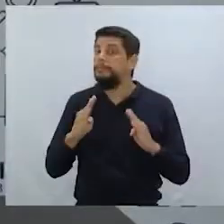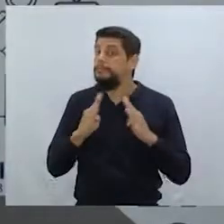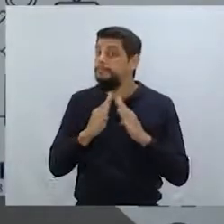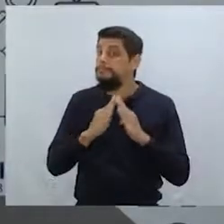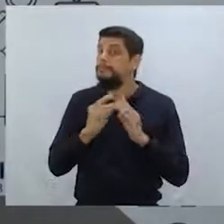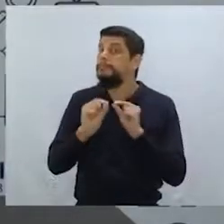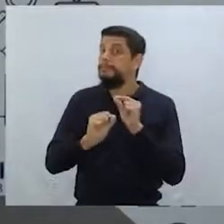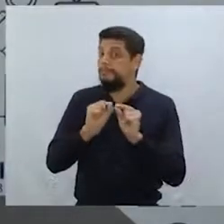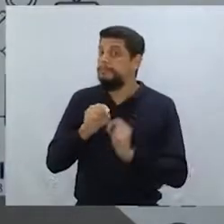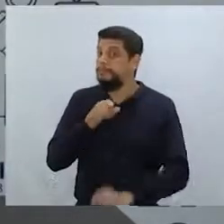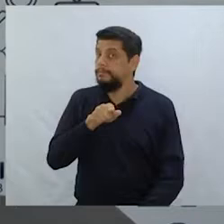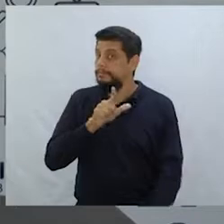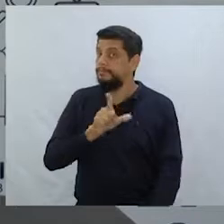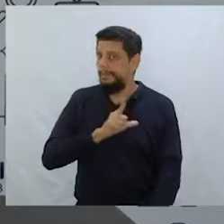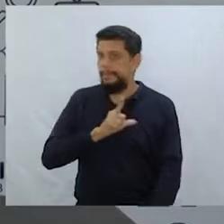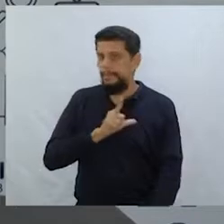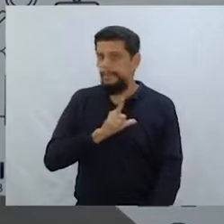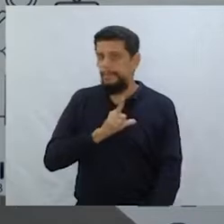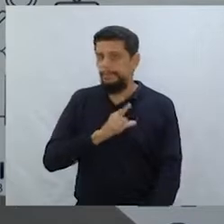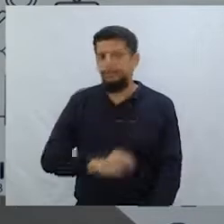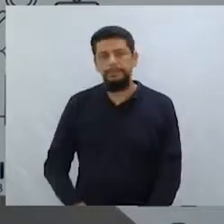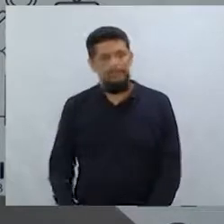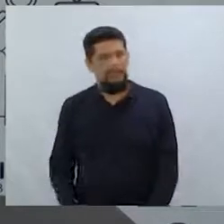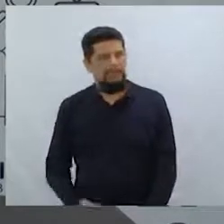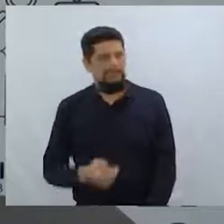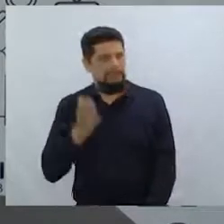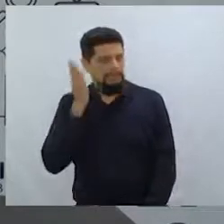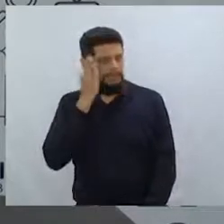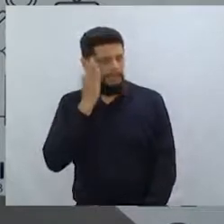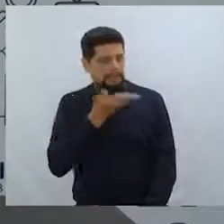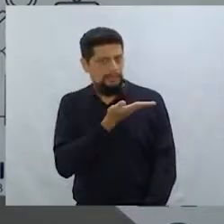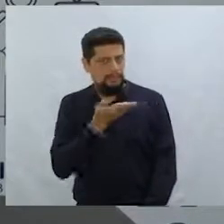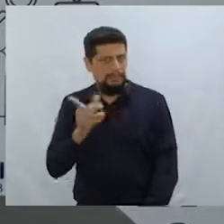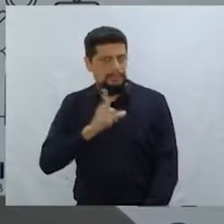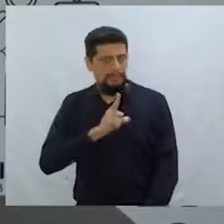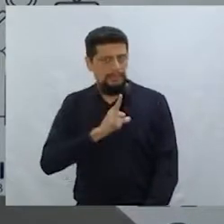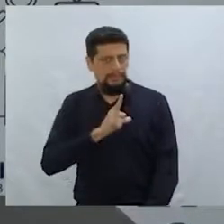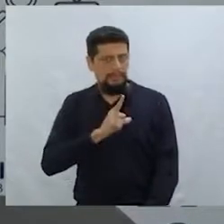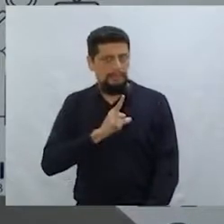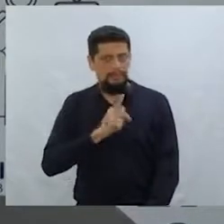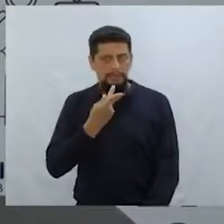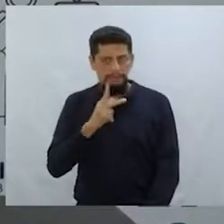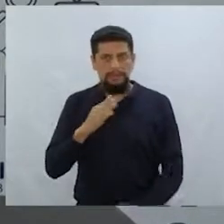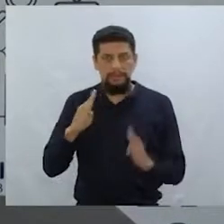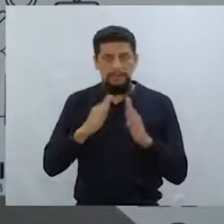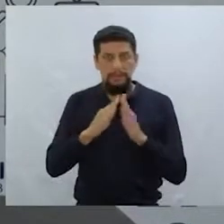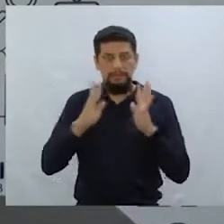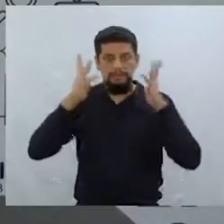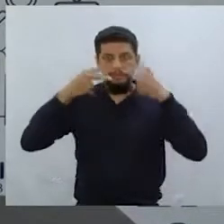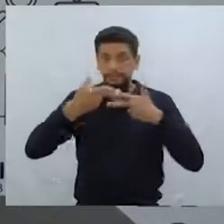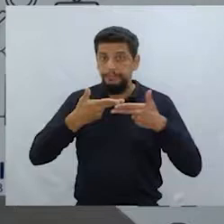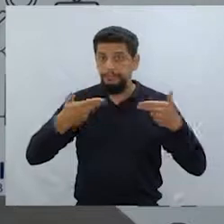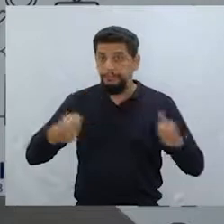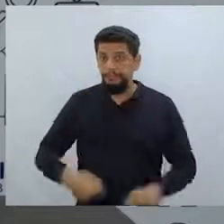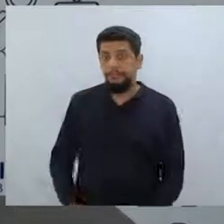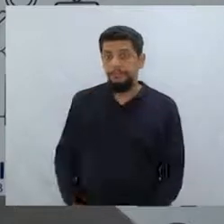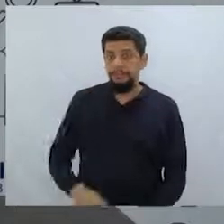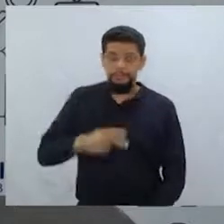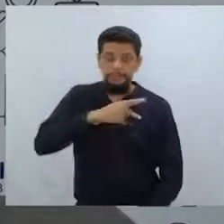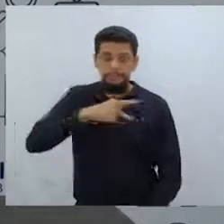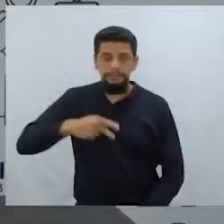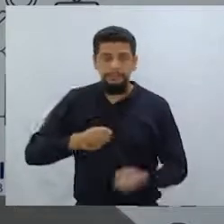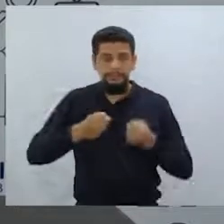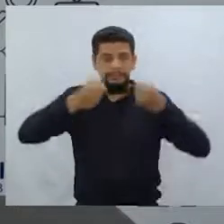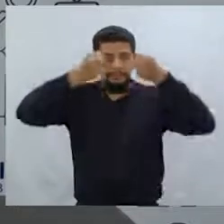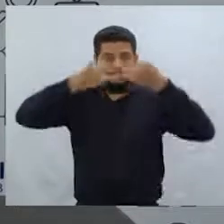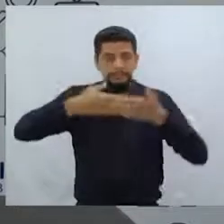estimação em casa? Ah, tenho certeza que muitos de vocês têm um animalzinho de estimação. A professora Márcia vai